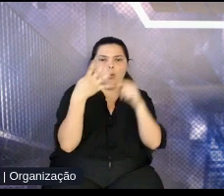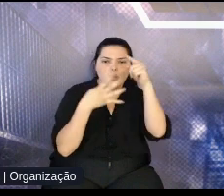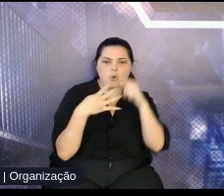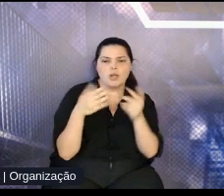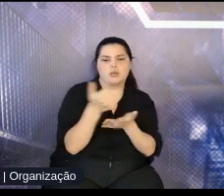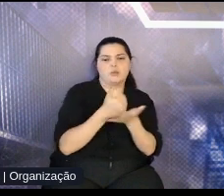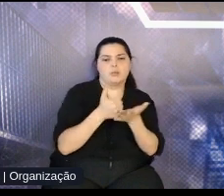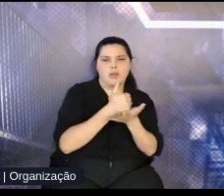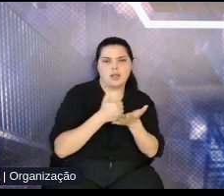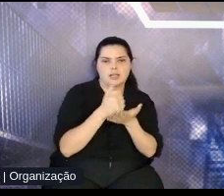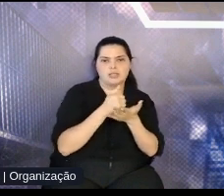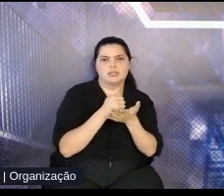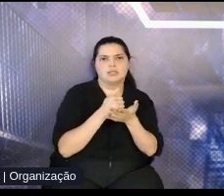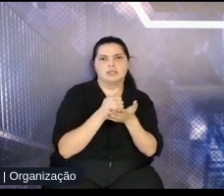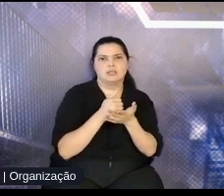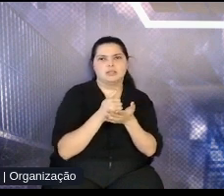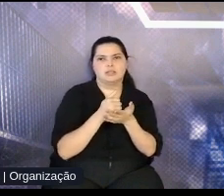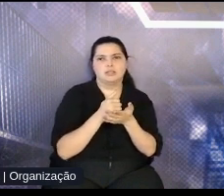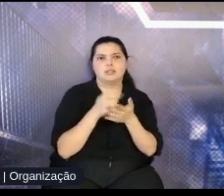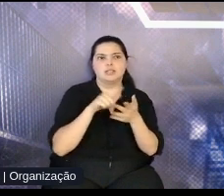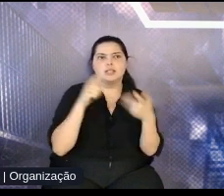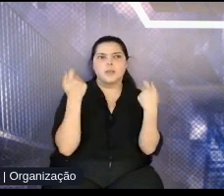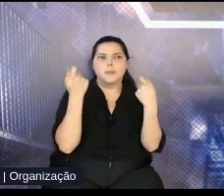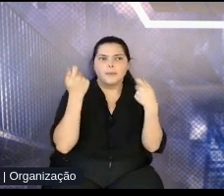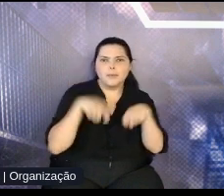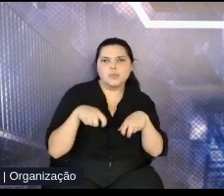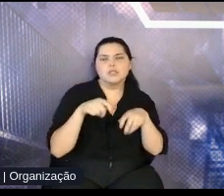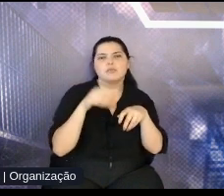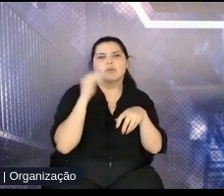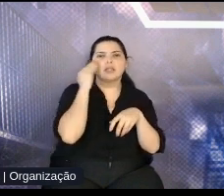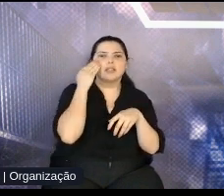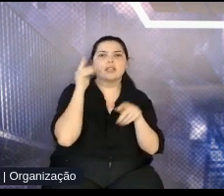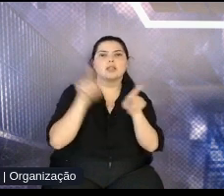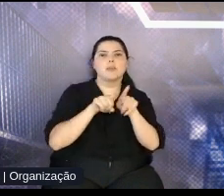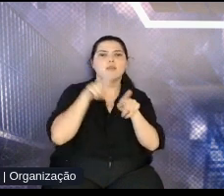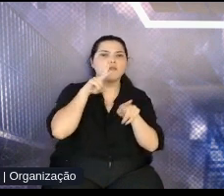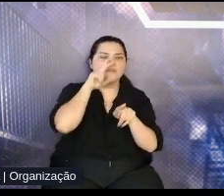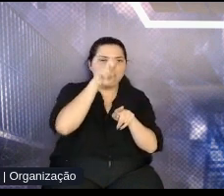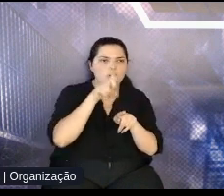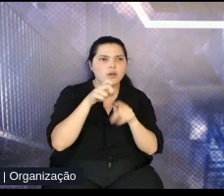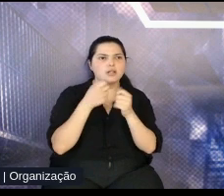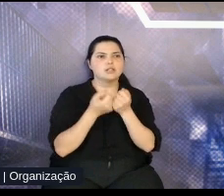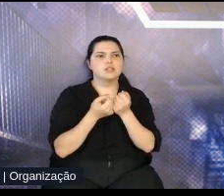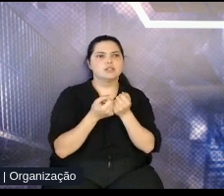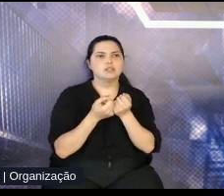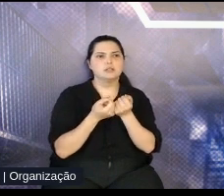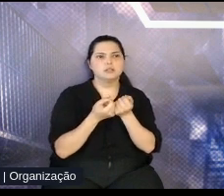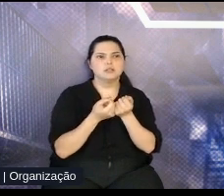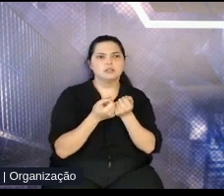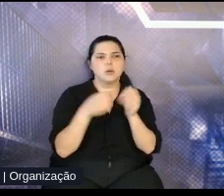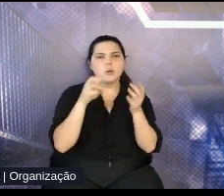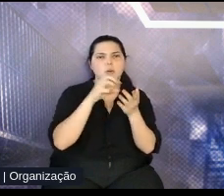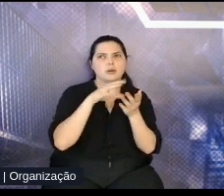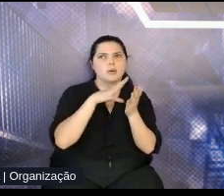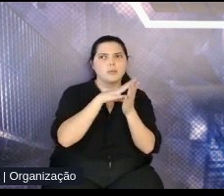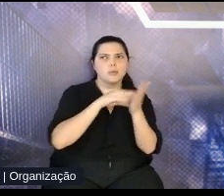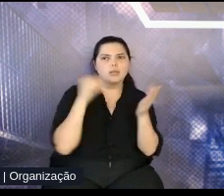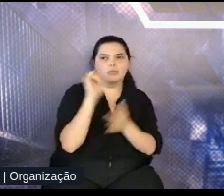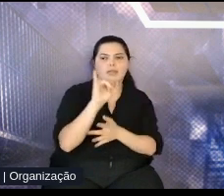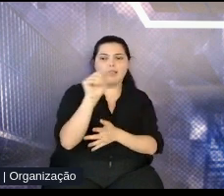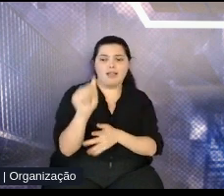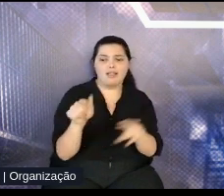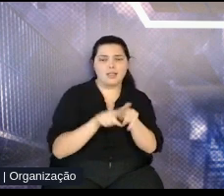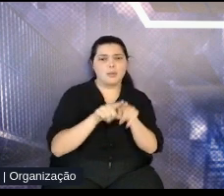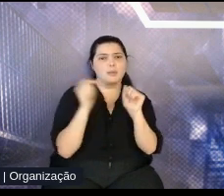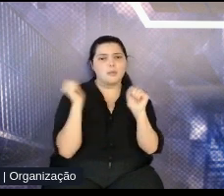ser perceptível, ser operável, ser compreensível e ser robusta, modelos de inteligência artificial podem estar